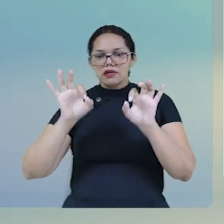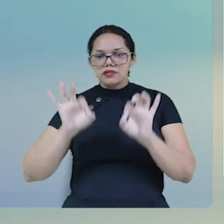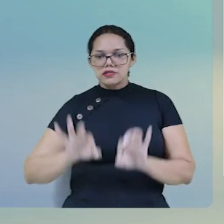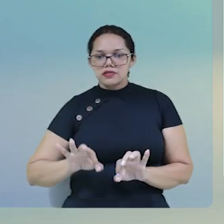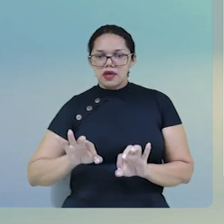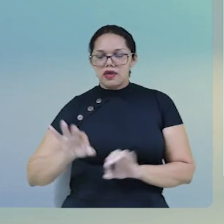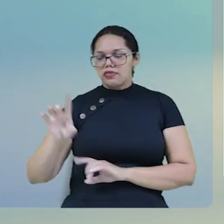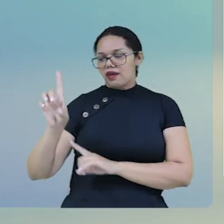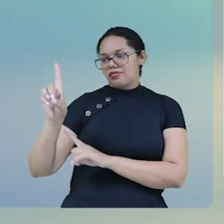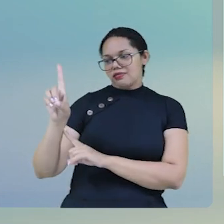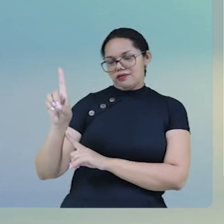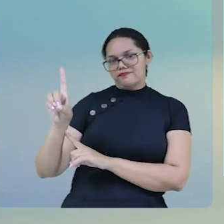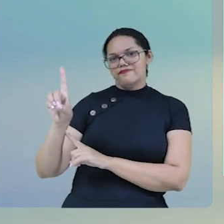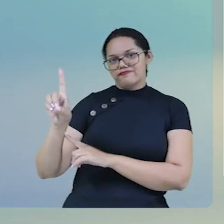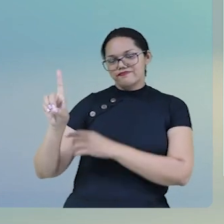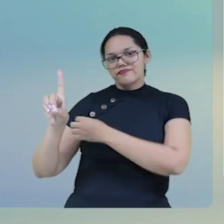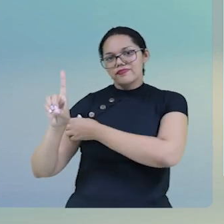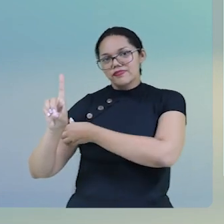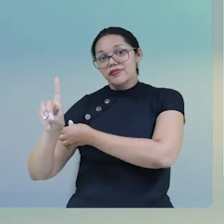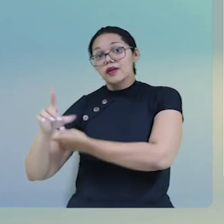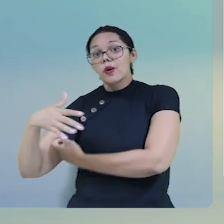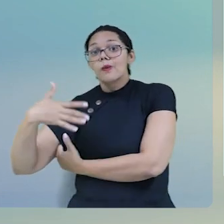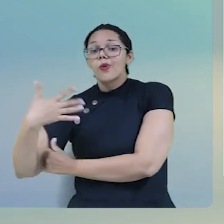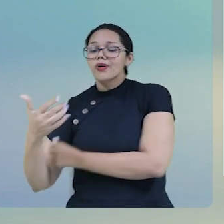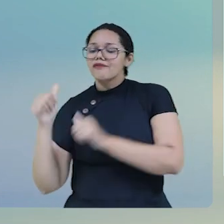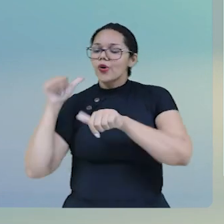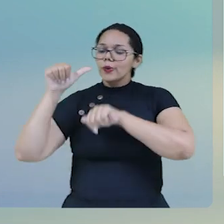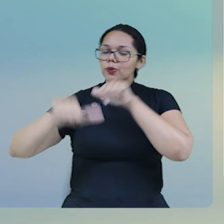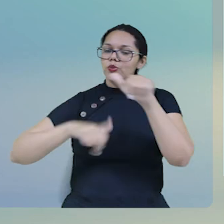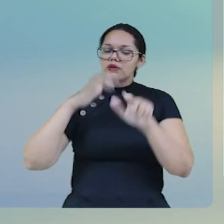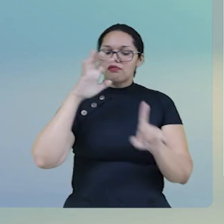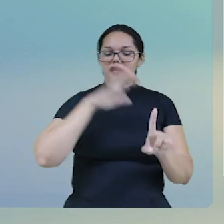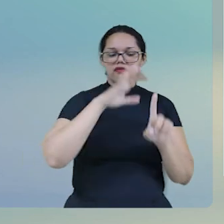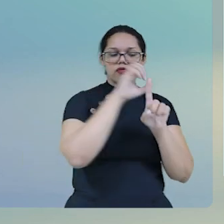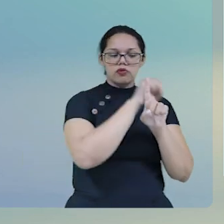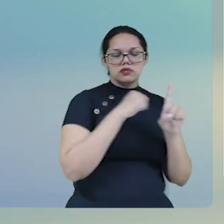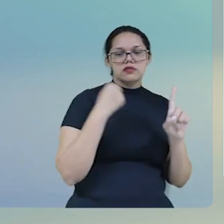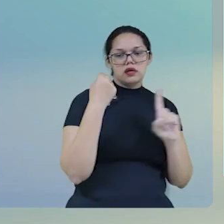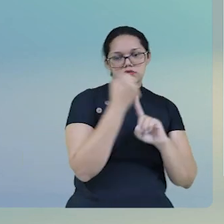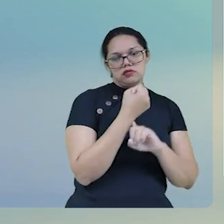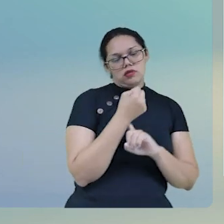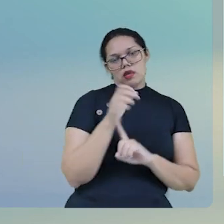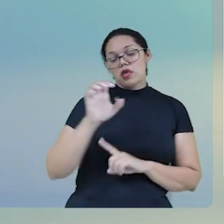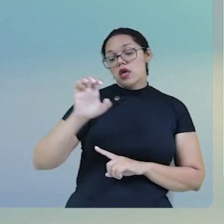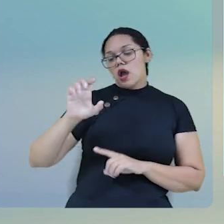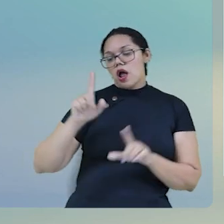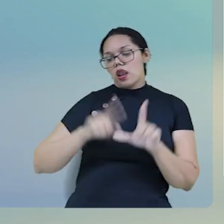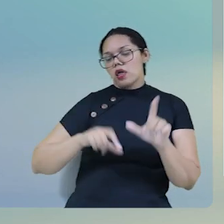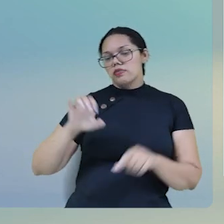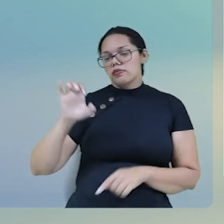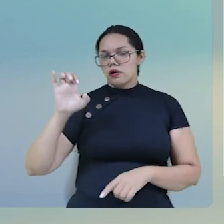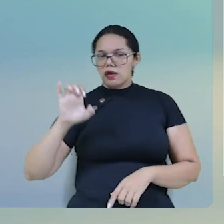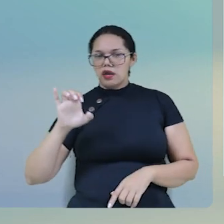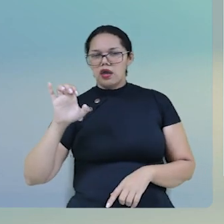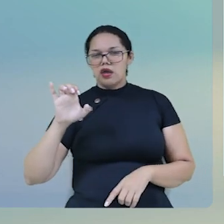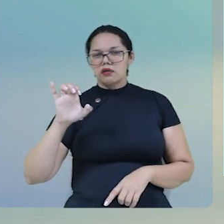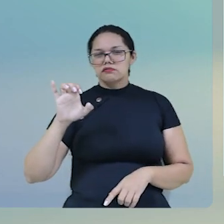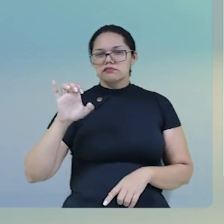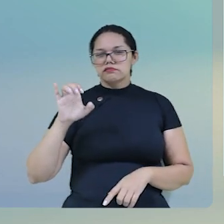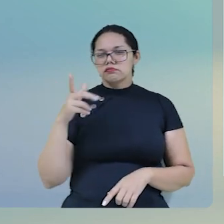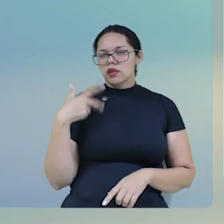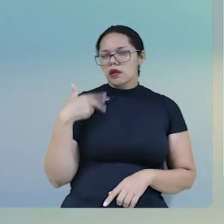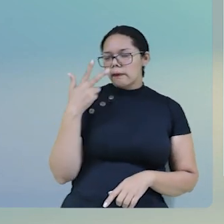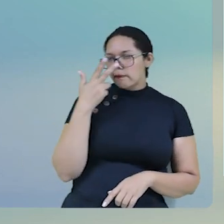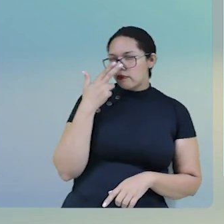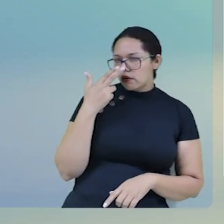essas representações sobre o corpo, elas foram mudando de acordo com a influência da nossa sociedade. E a letra E, a diferença aparente